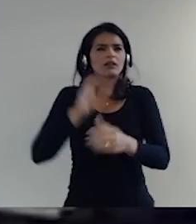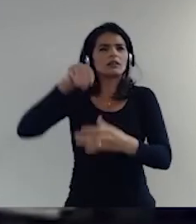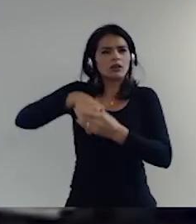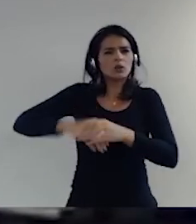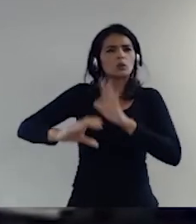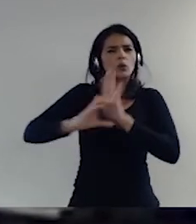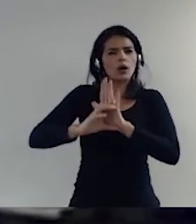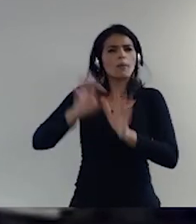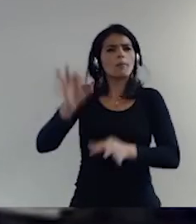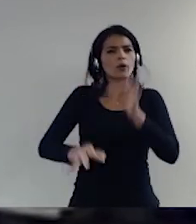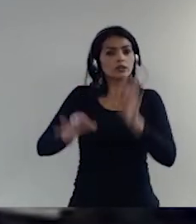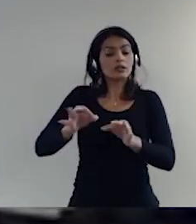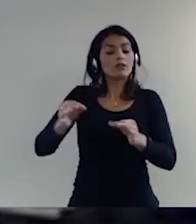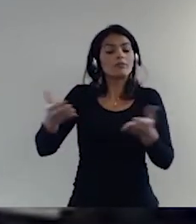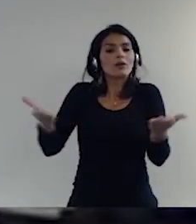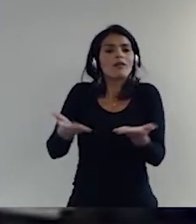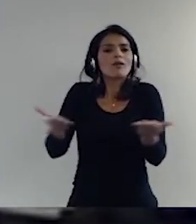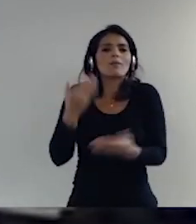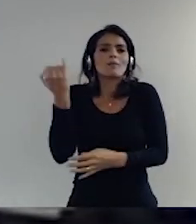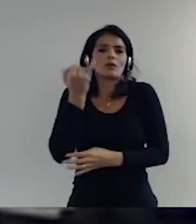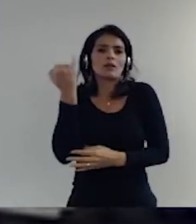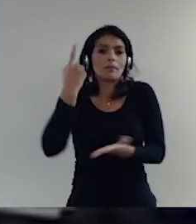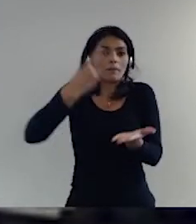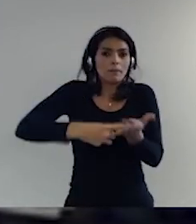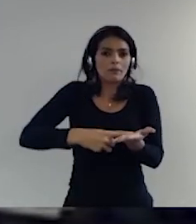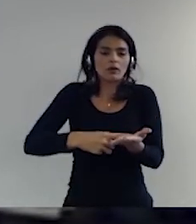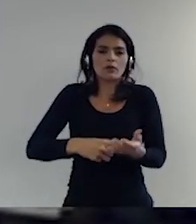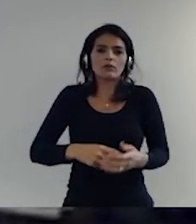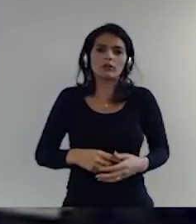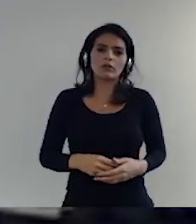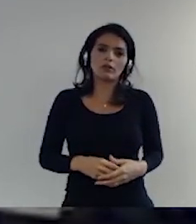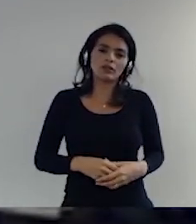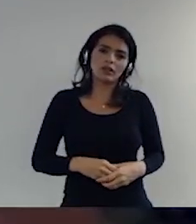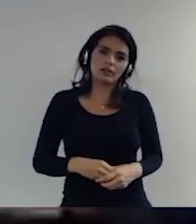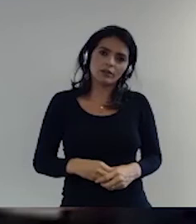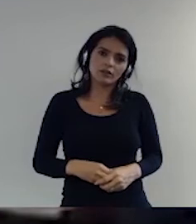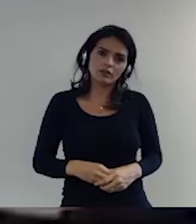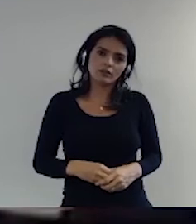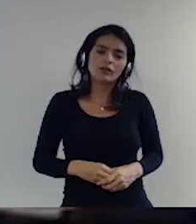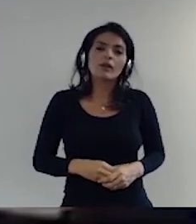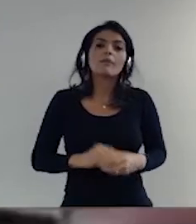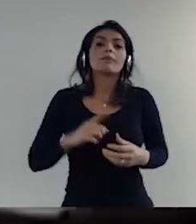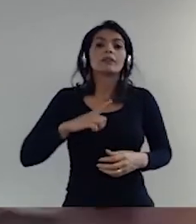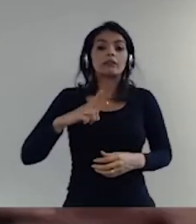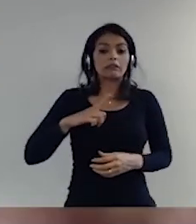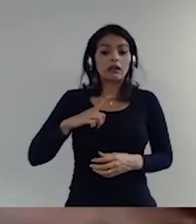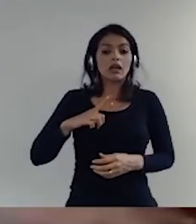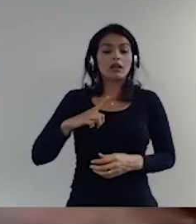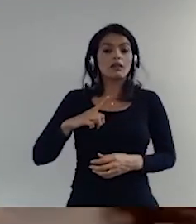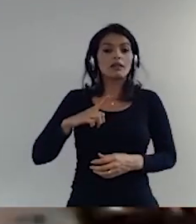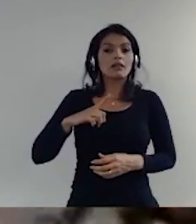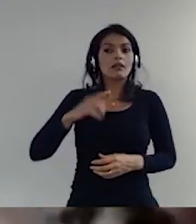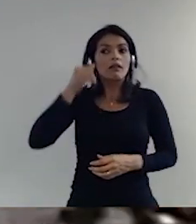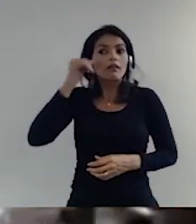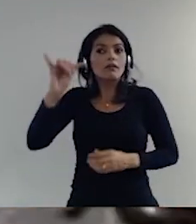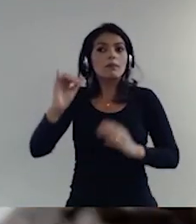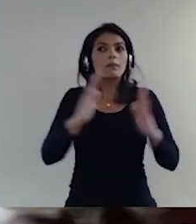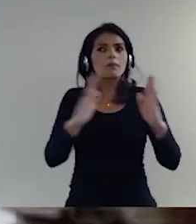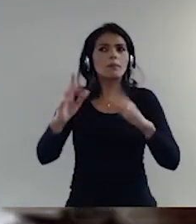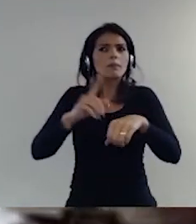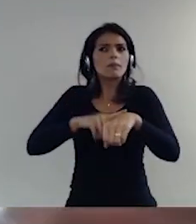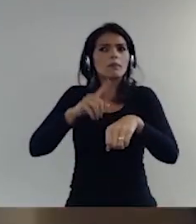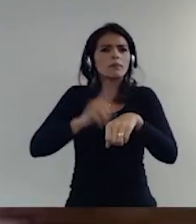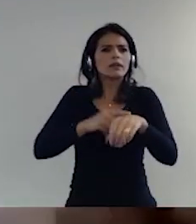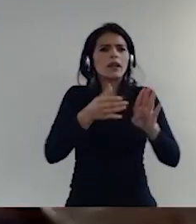muito potente neste momento, que é o Pacto non petendum. E, no fundo, impedir que durante um período